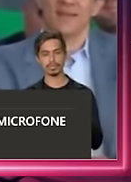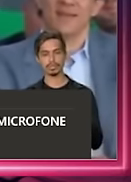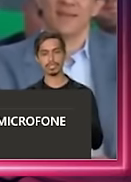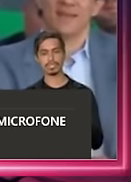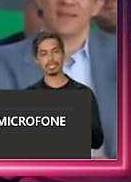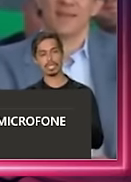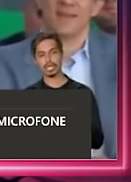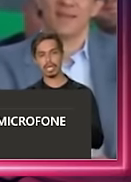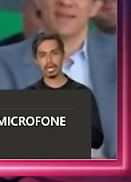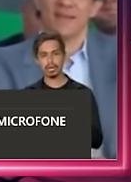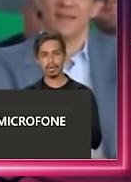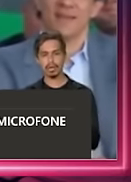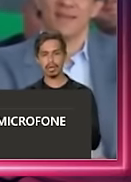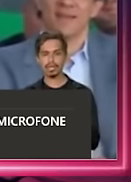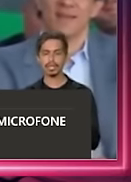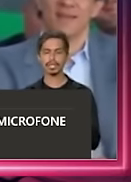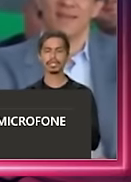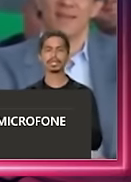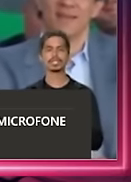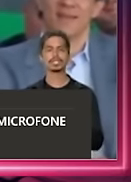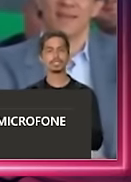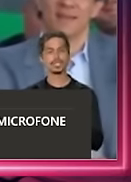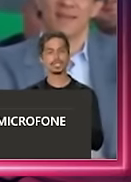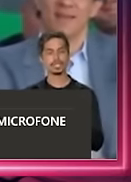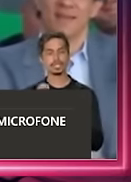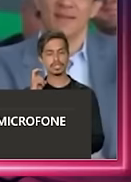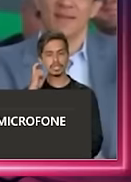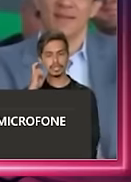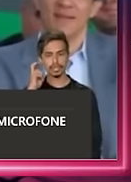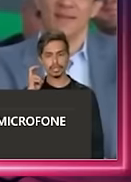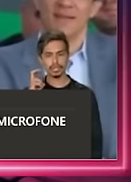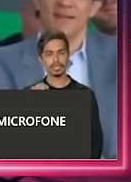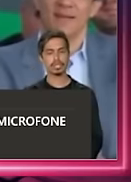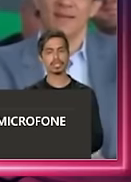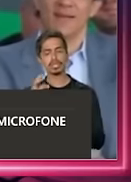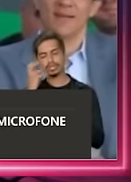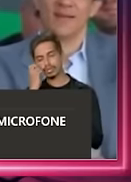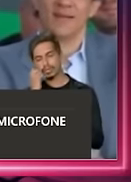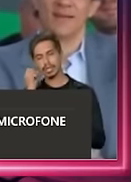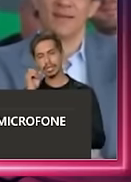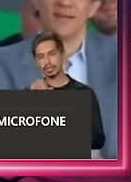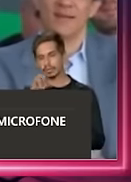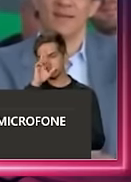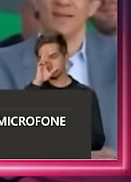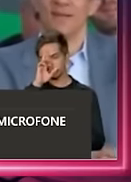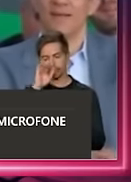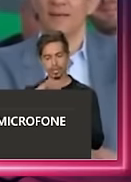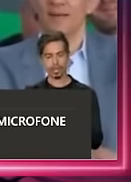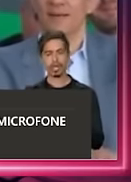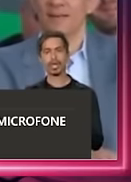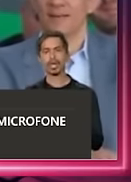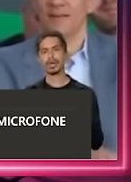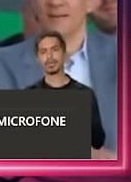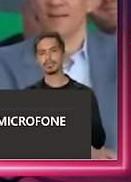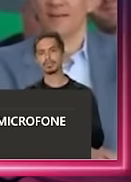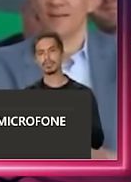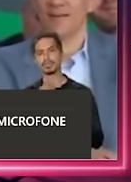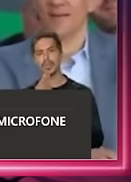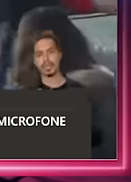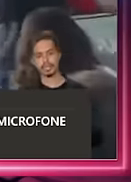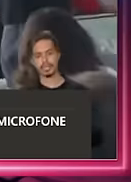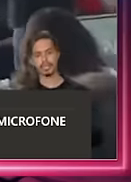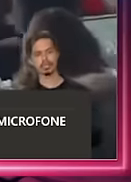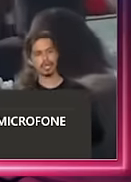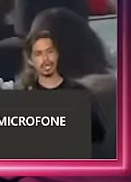Se ele aguentar levantar 5 horas da manhã e dormir meia-noite todo dia, aí ele pode dizer que eu estou cansado. Eu quero